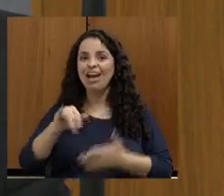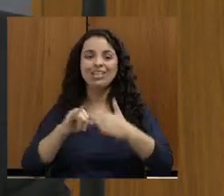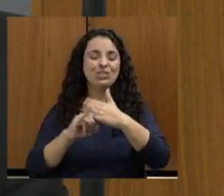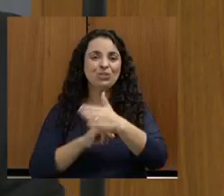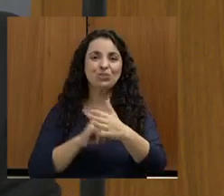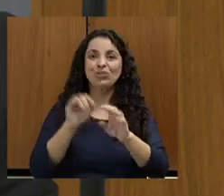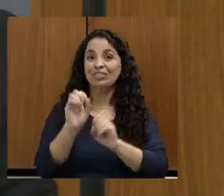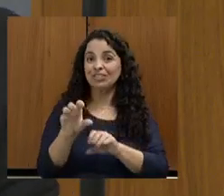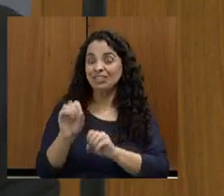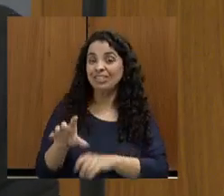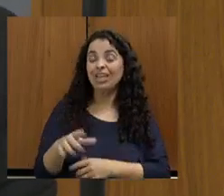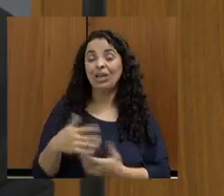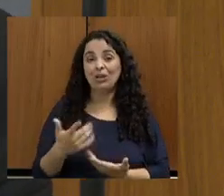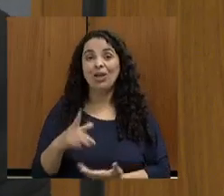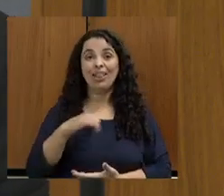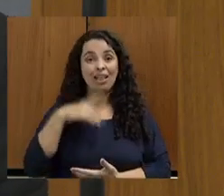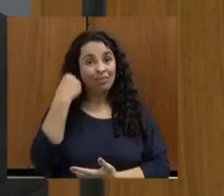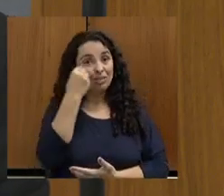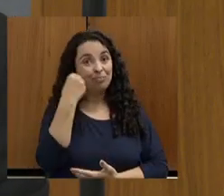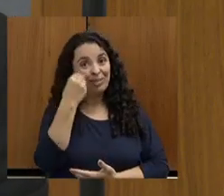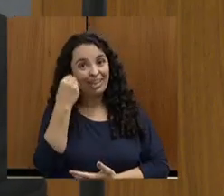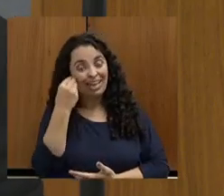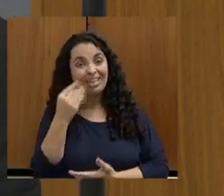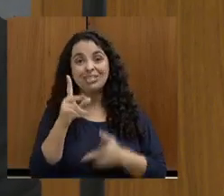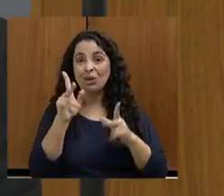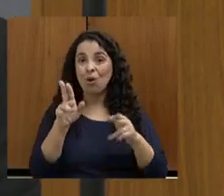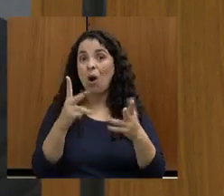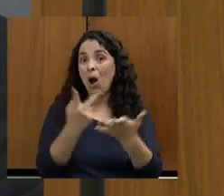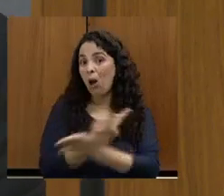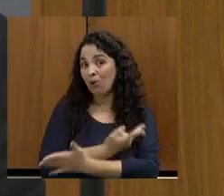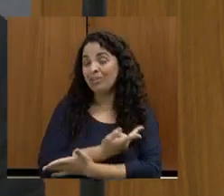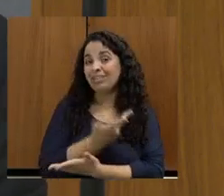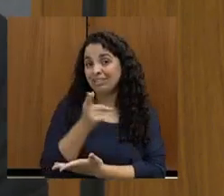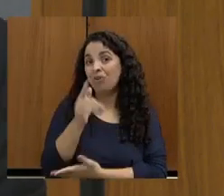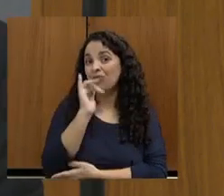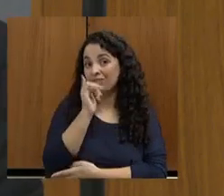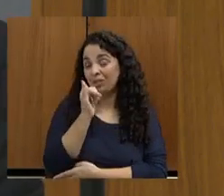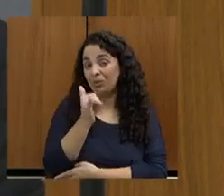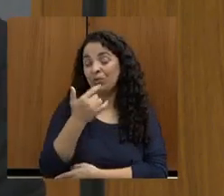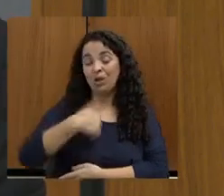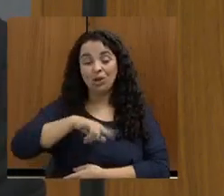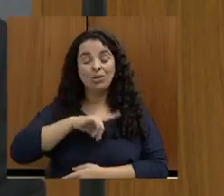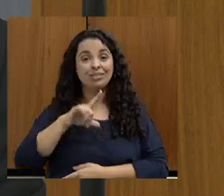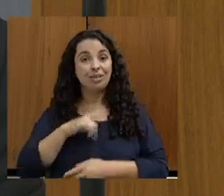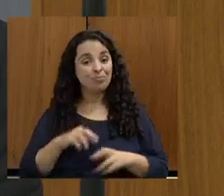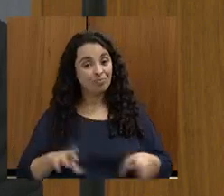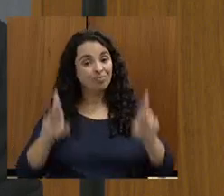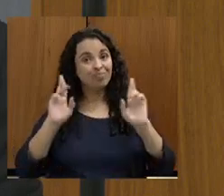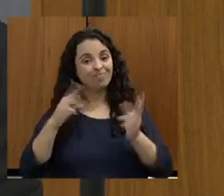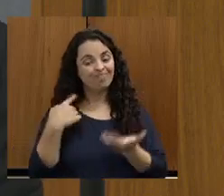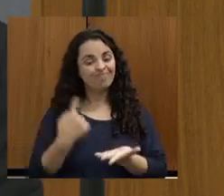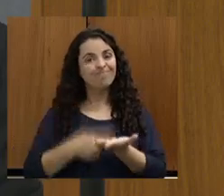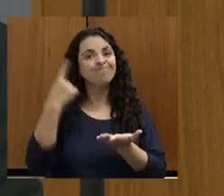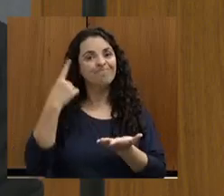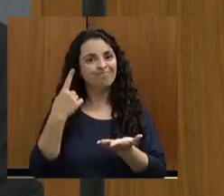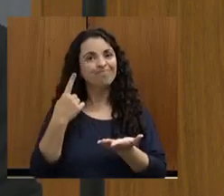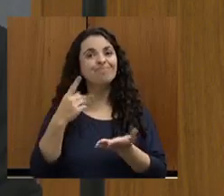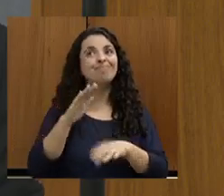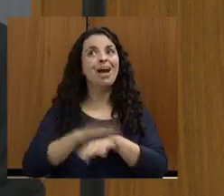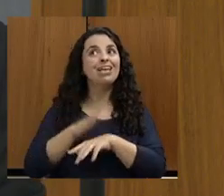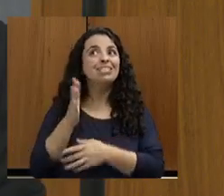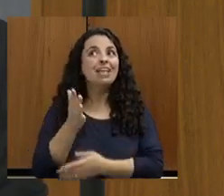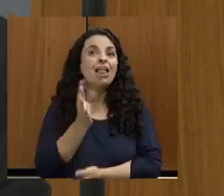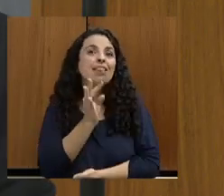vivenciando situações como as que você relatou, e a gente tem aqui uma responsabilidade, um compromisso de natureza mais técnica,